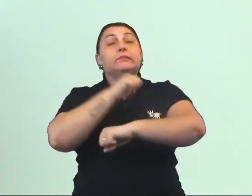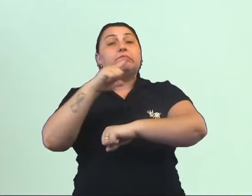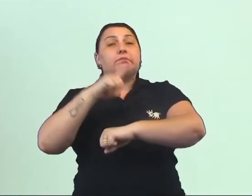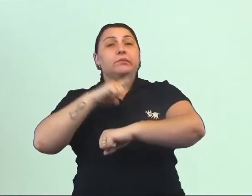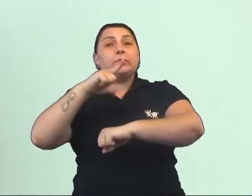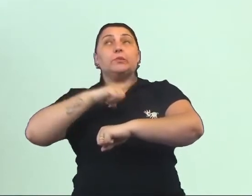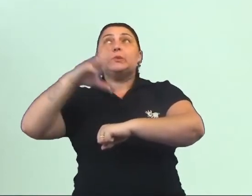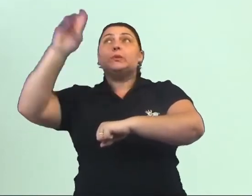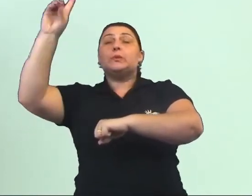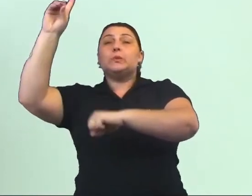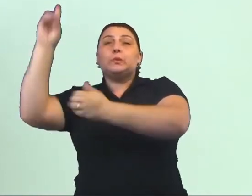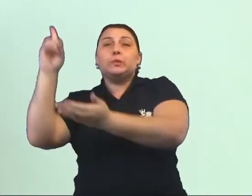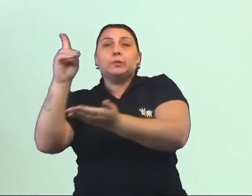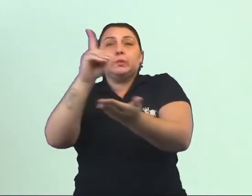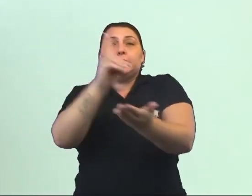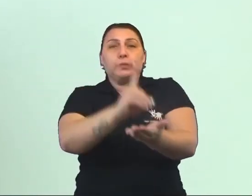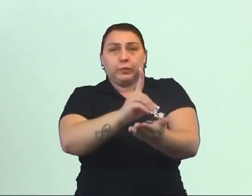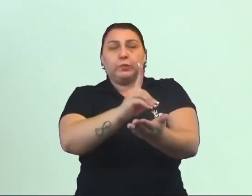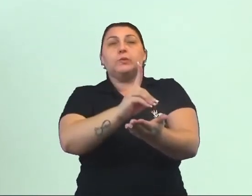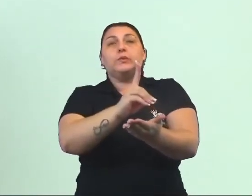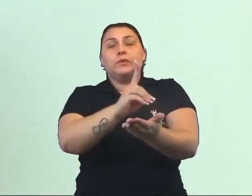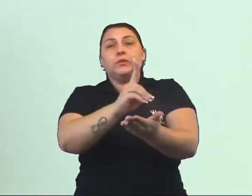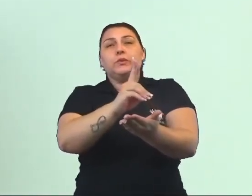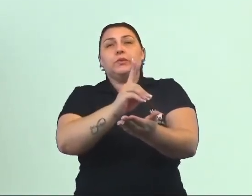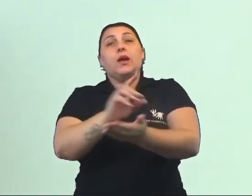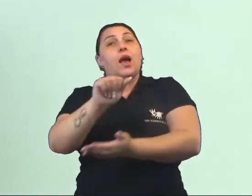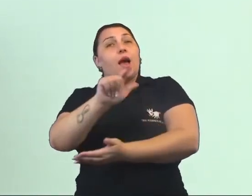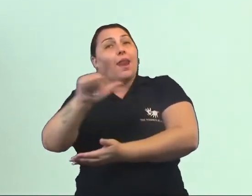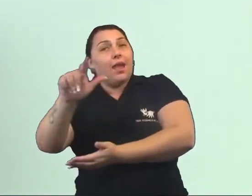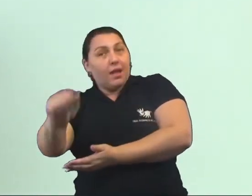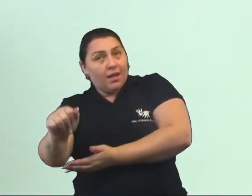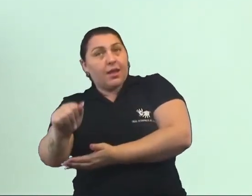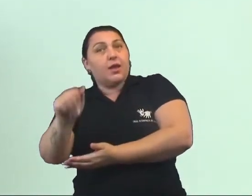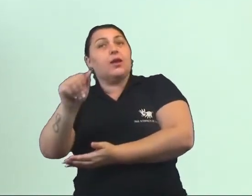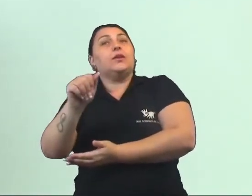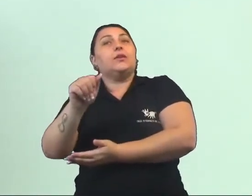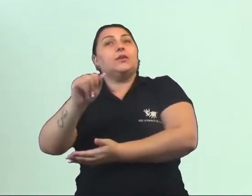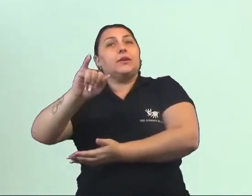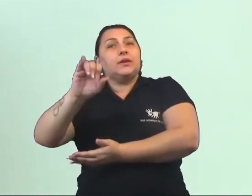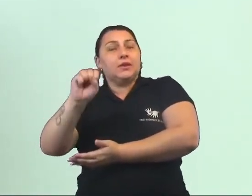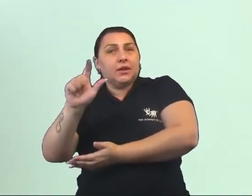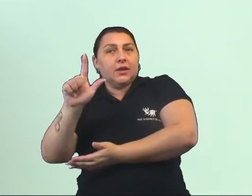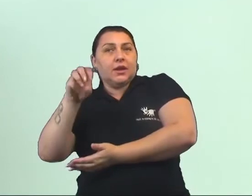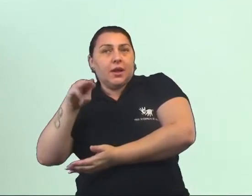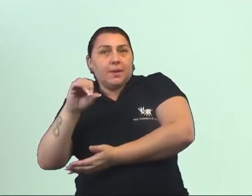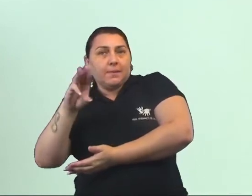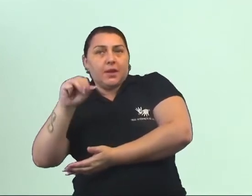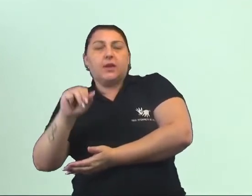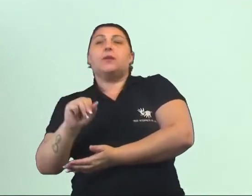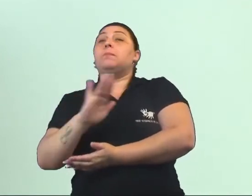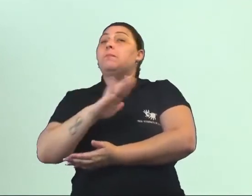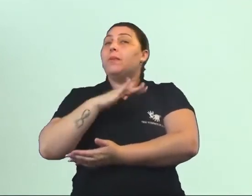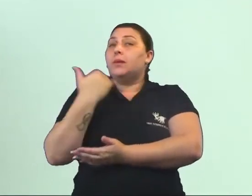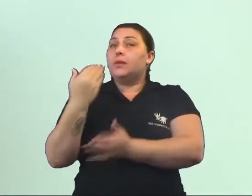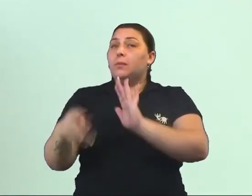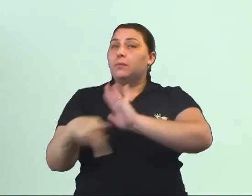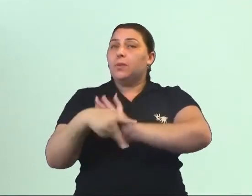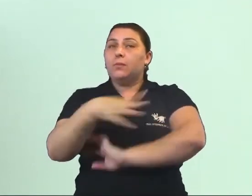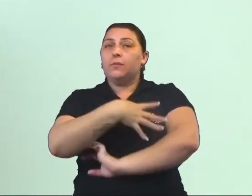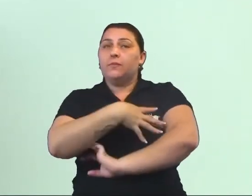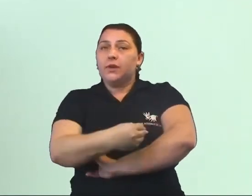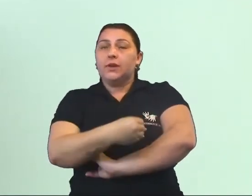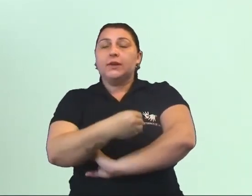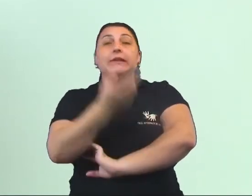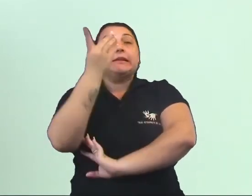recebeu de Deus, no caso do islamismo, vai dizer que recebeu de Alá, não é? A orientação para sacrificar o seu filho. Deus